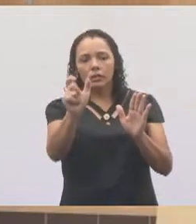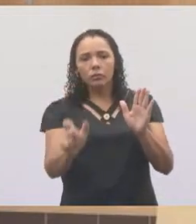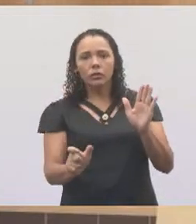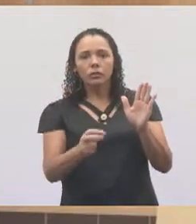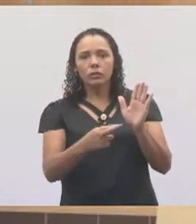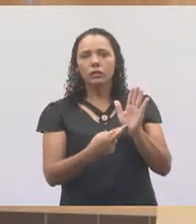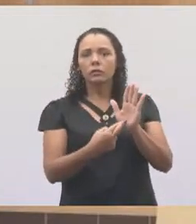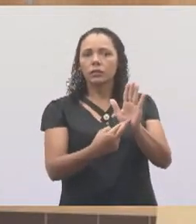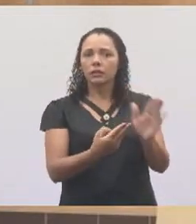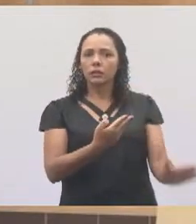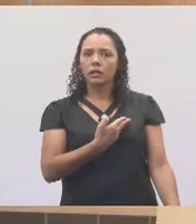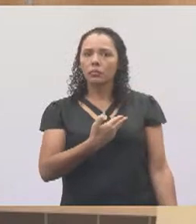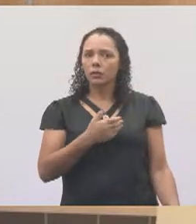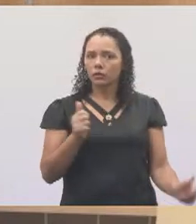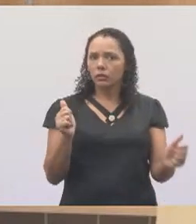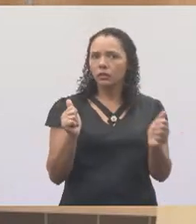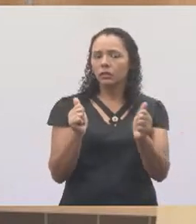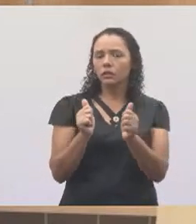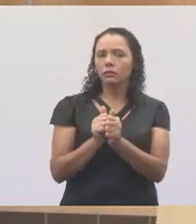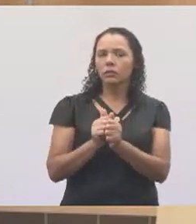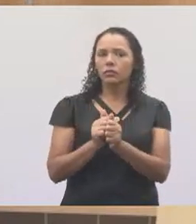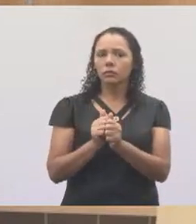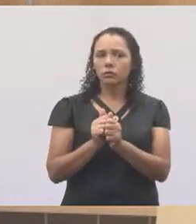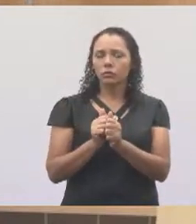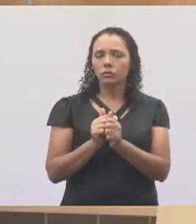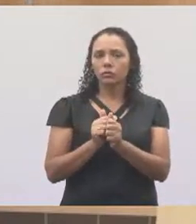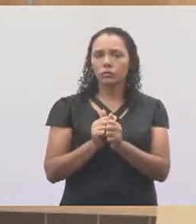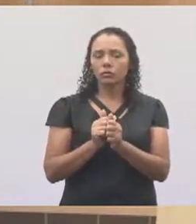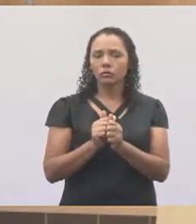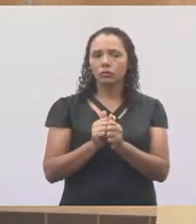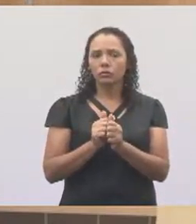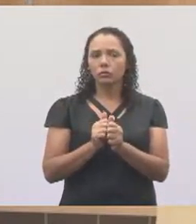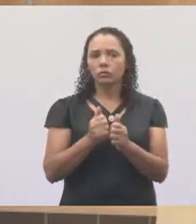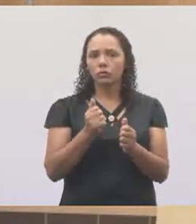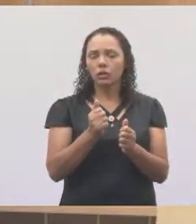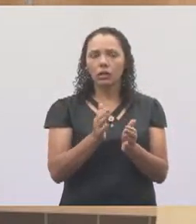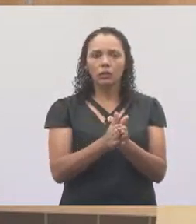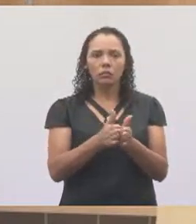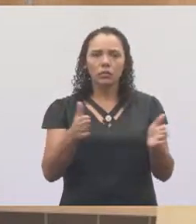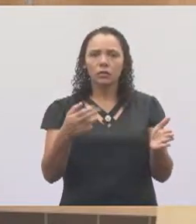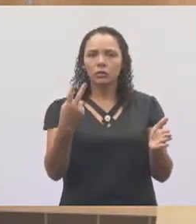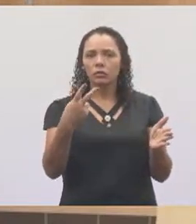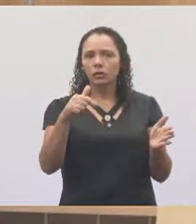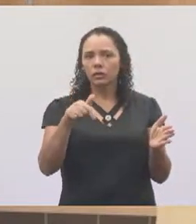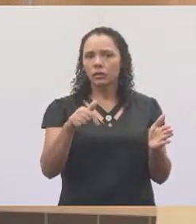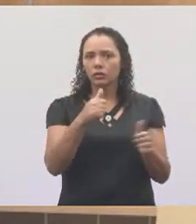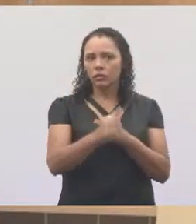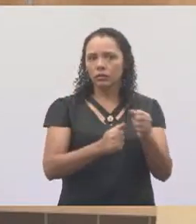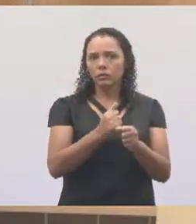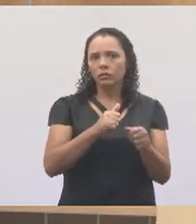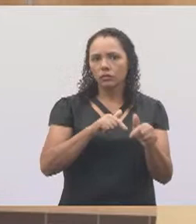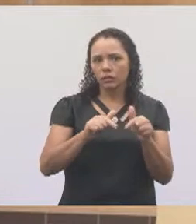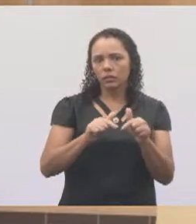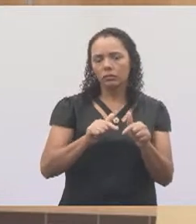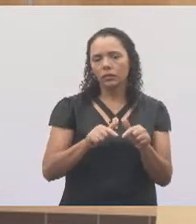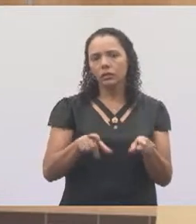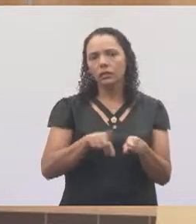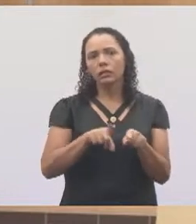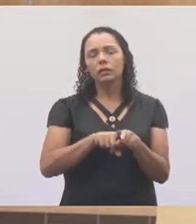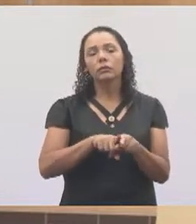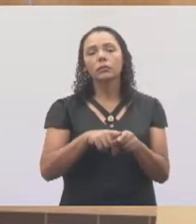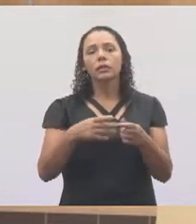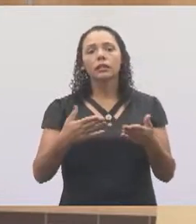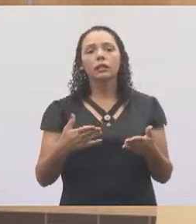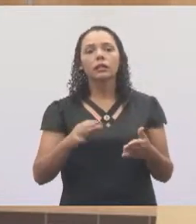de parceiros que esteve ali a ponto de 27 anos aí de trabalho com o doutor. E na segunda